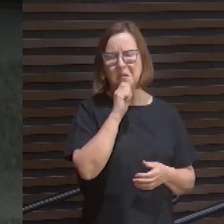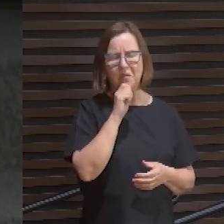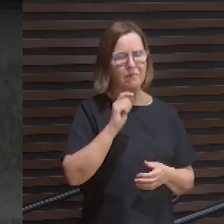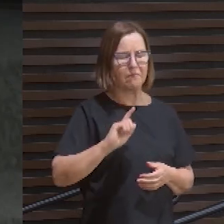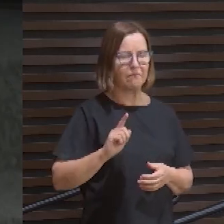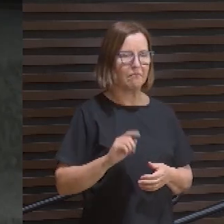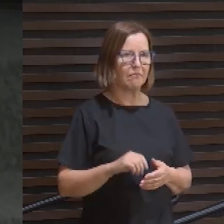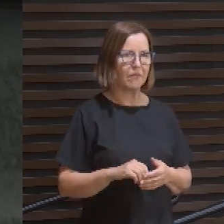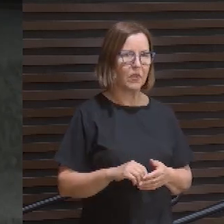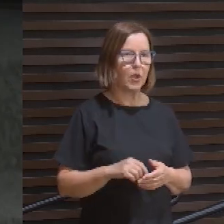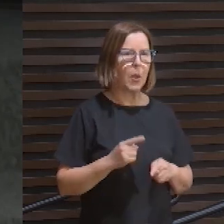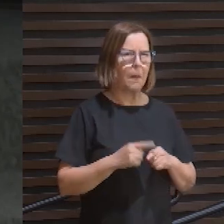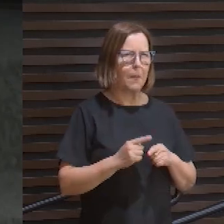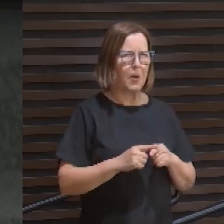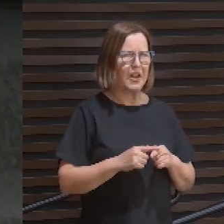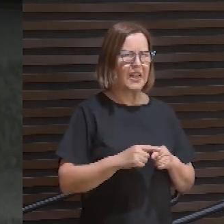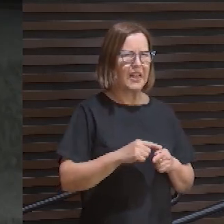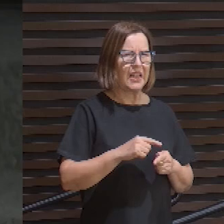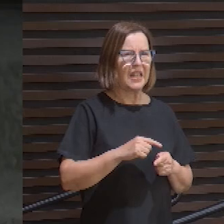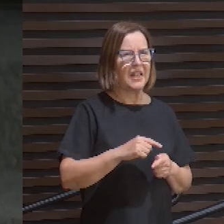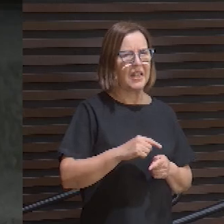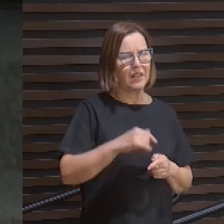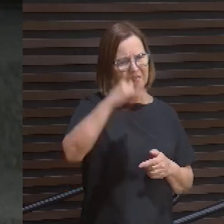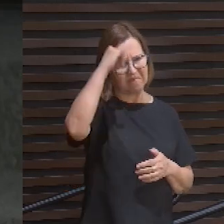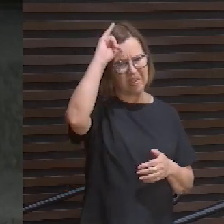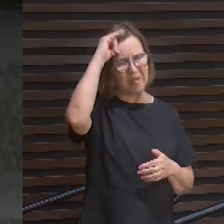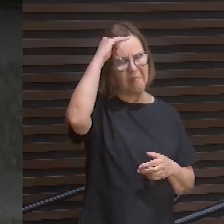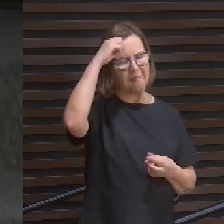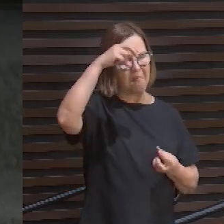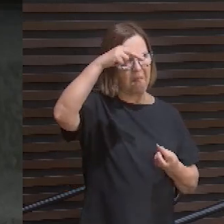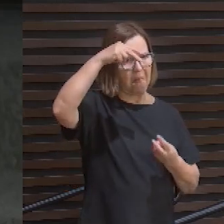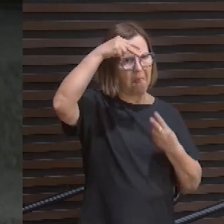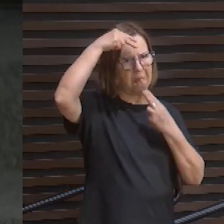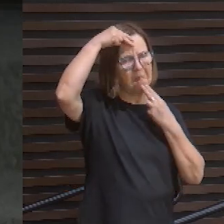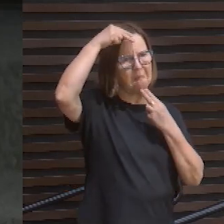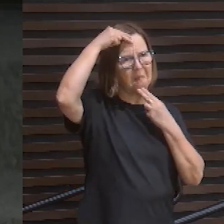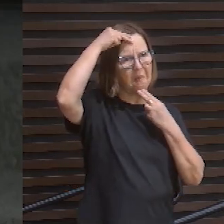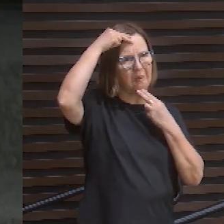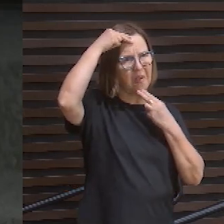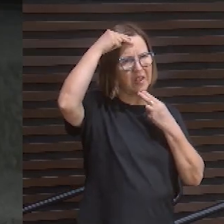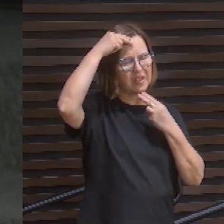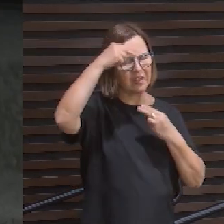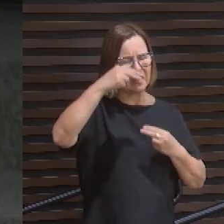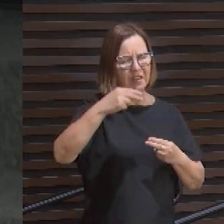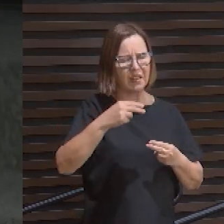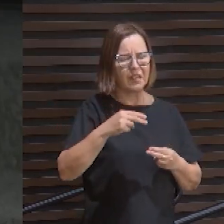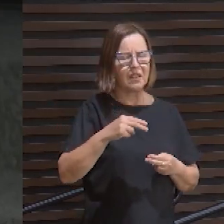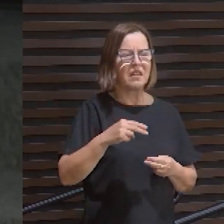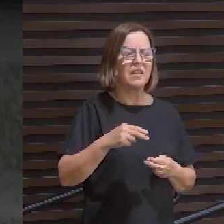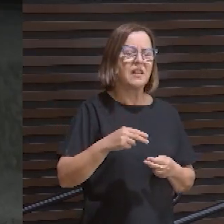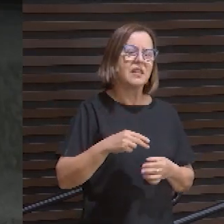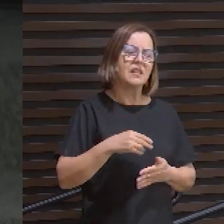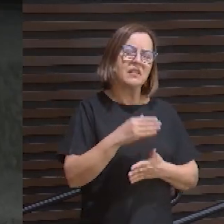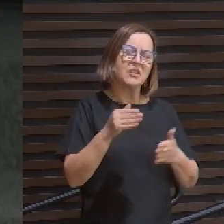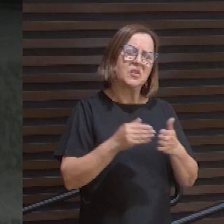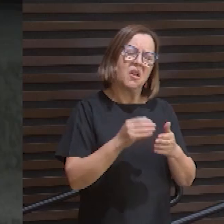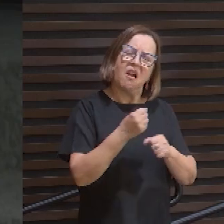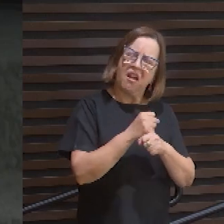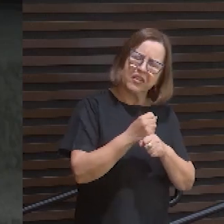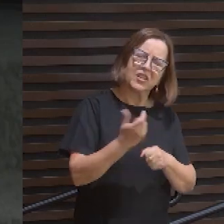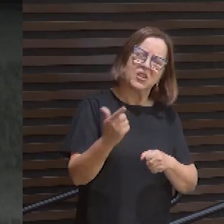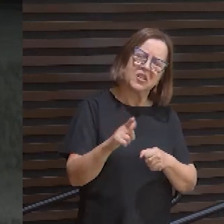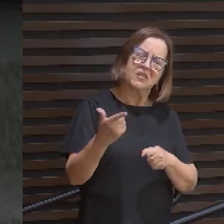vezes. Eles não tiravam pecado, mas Jesus Cristo, ao assumir a nossa causa, ao